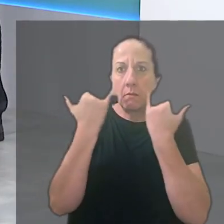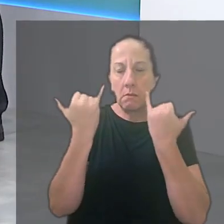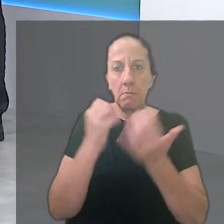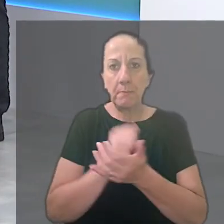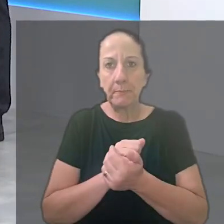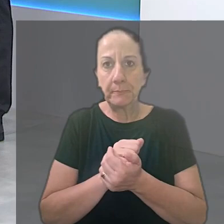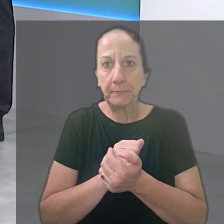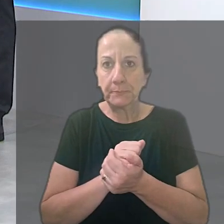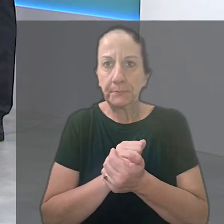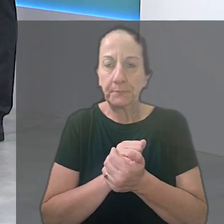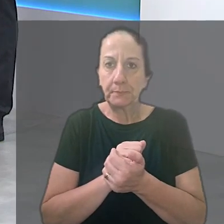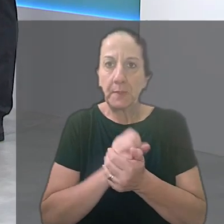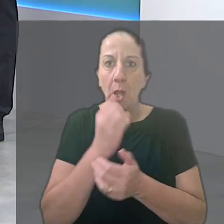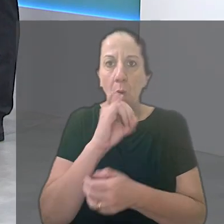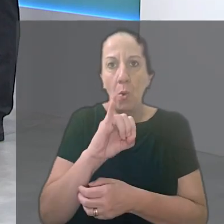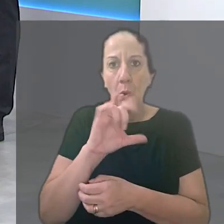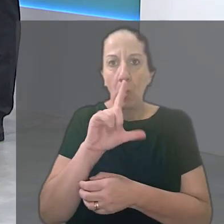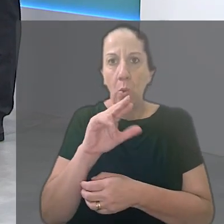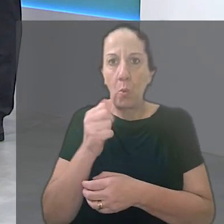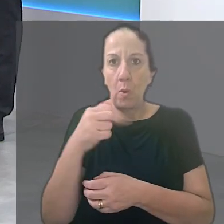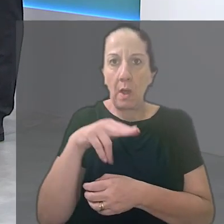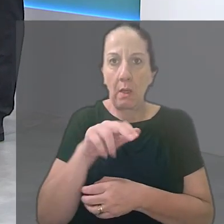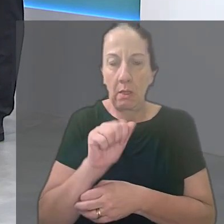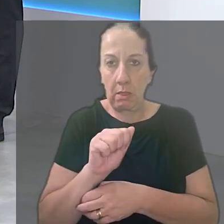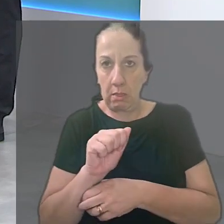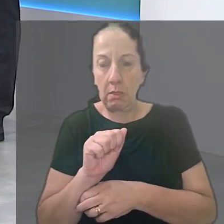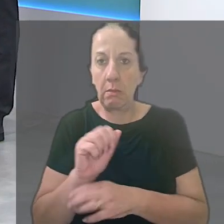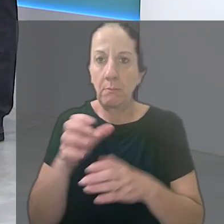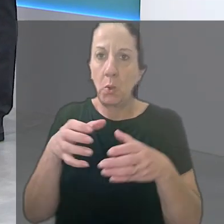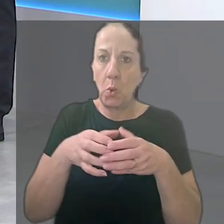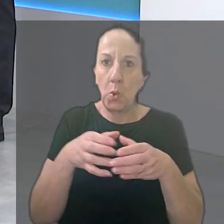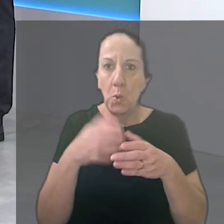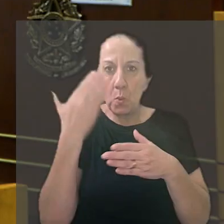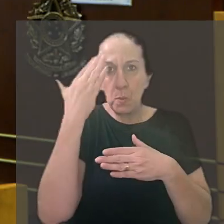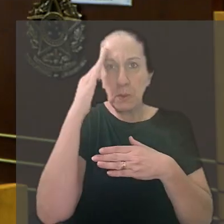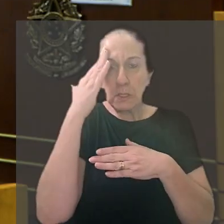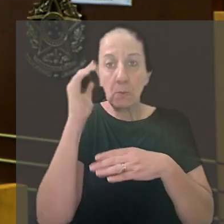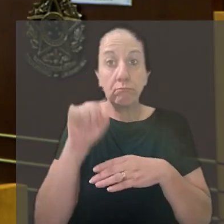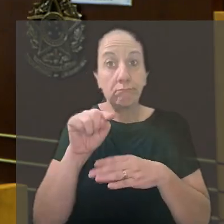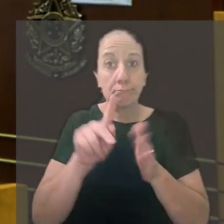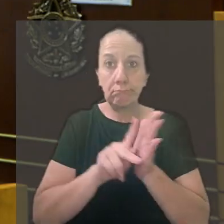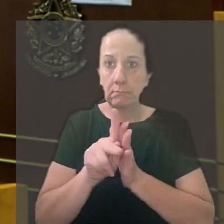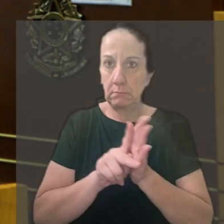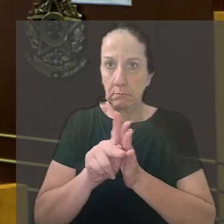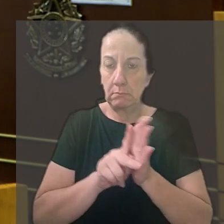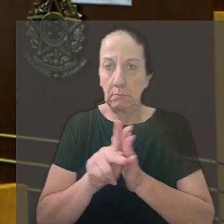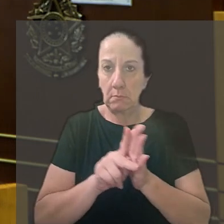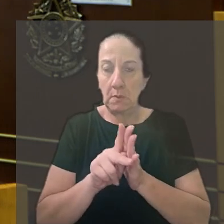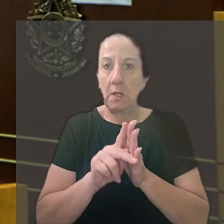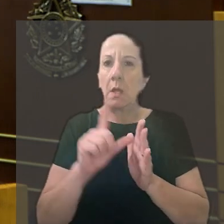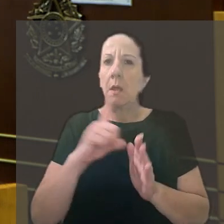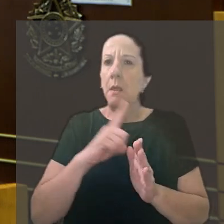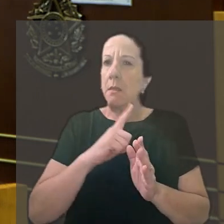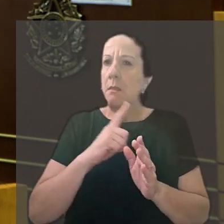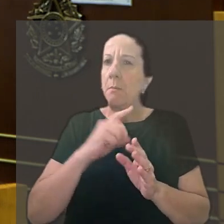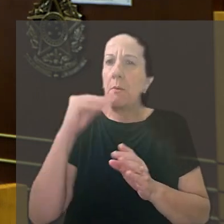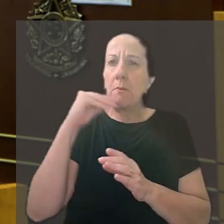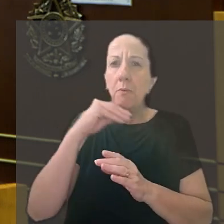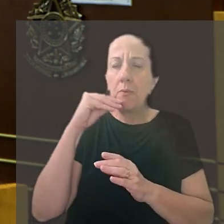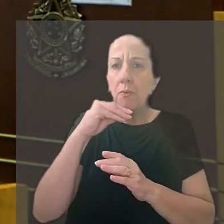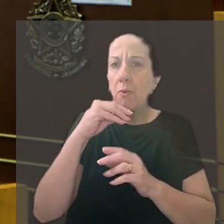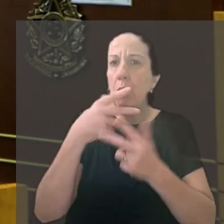gente. Oi, Daniel. Oi, Luana. Oi, Anderson. O colegiado entendeu que esse tipo de perícia